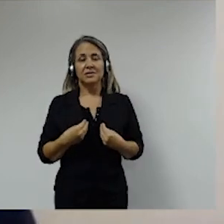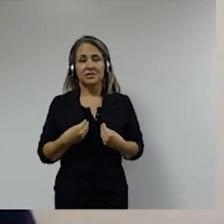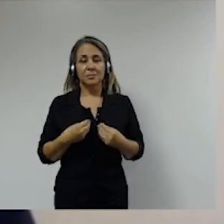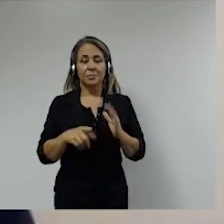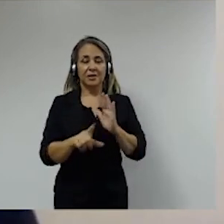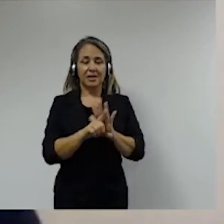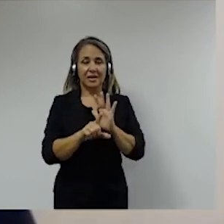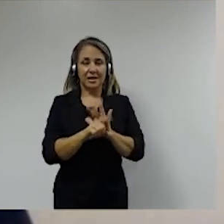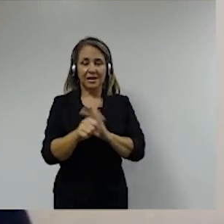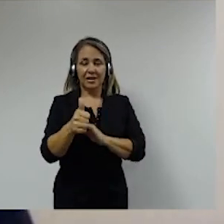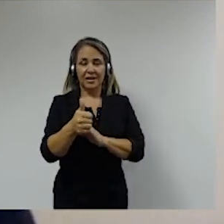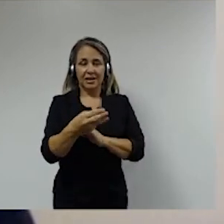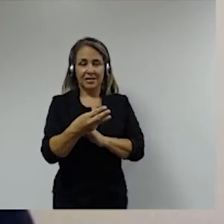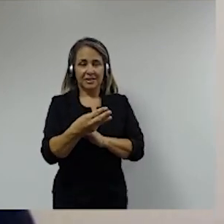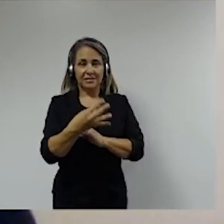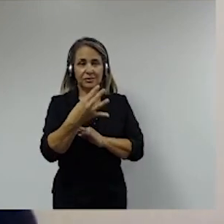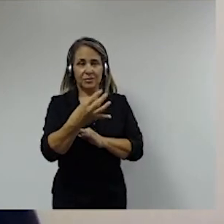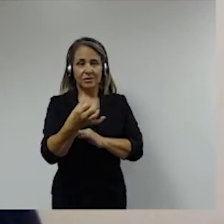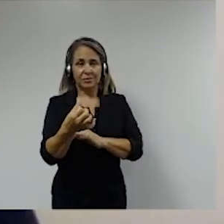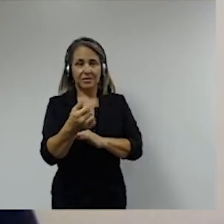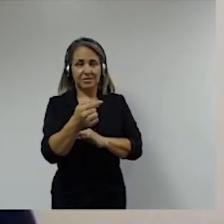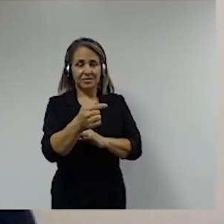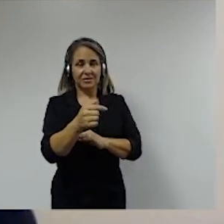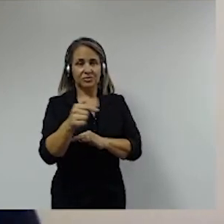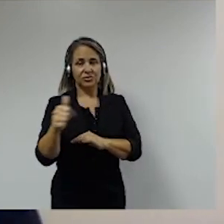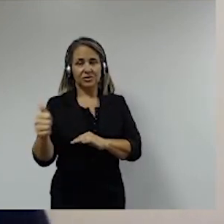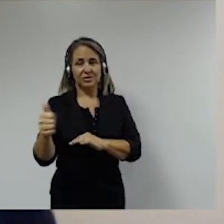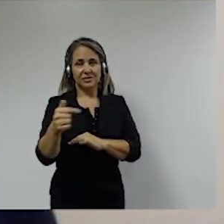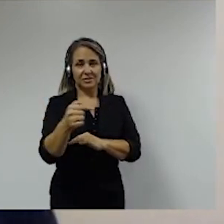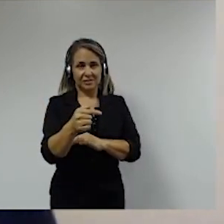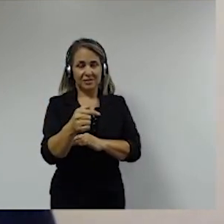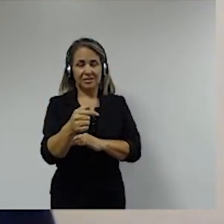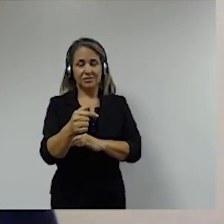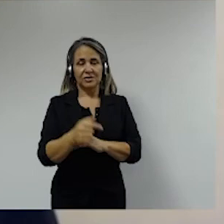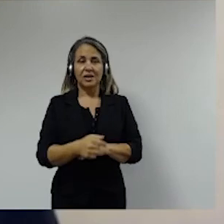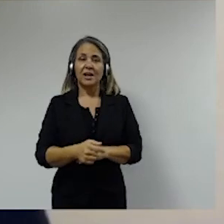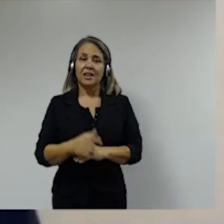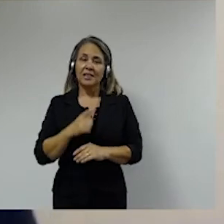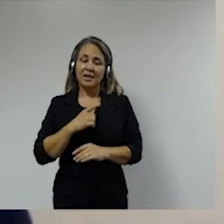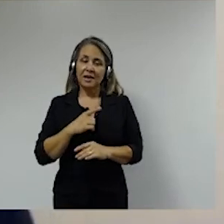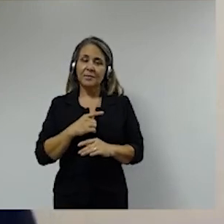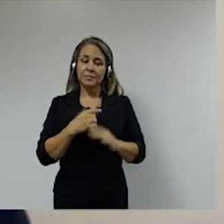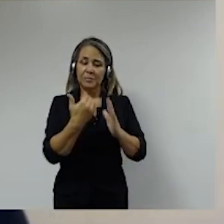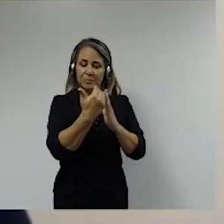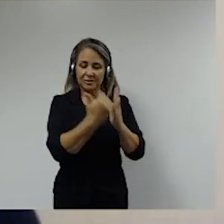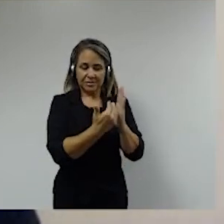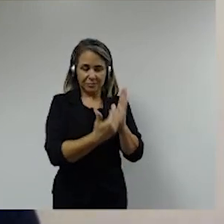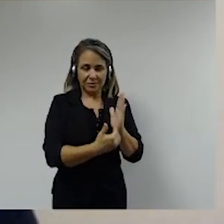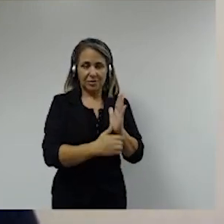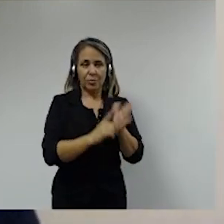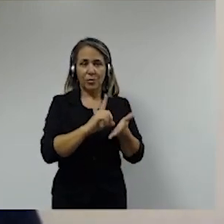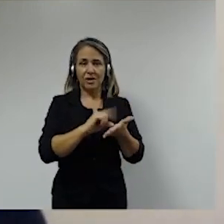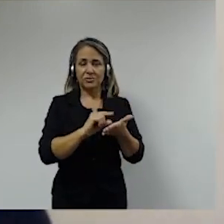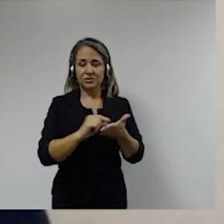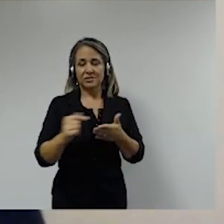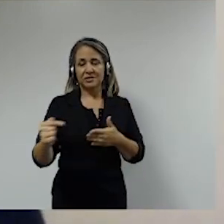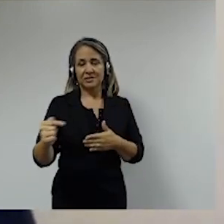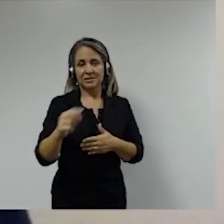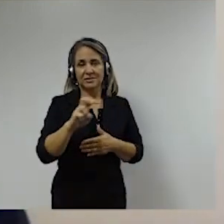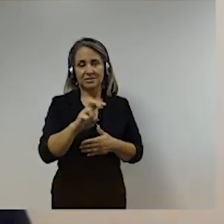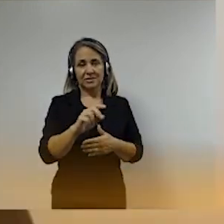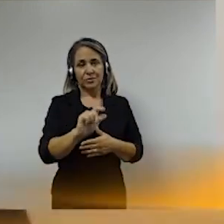pela Lei 13.46717, uma discreta disciplina. Está lá disciplinado nos artigos 75A